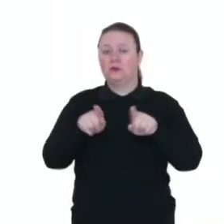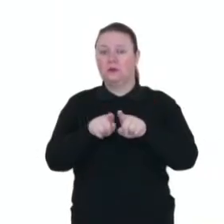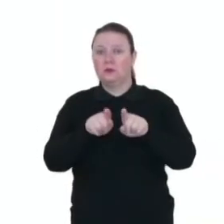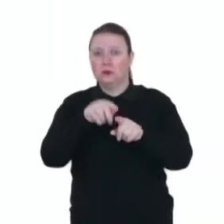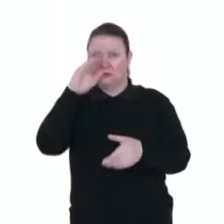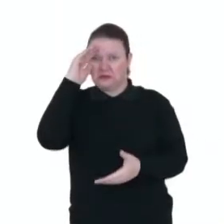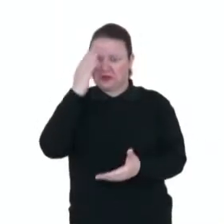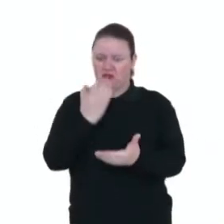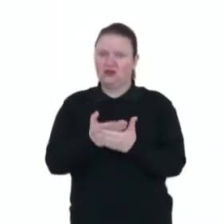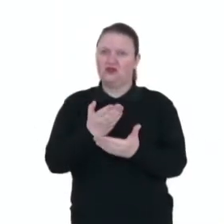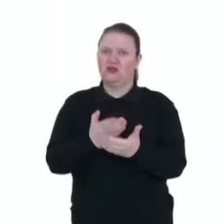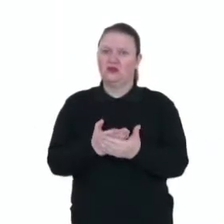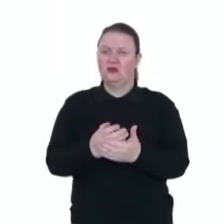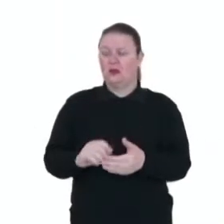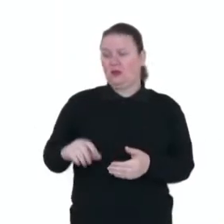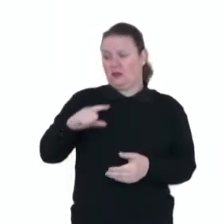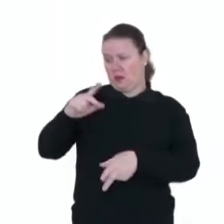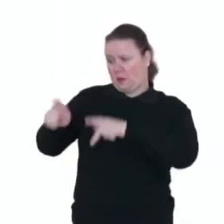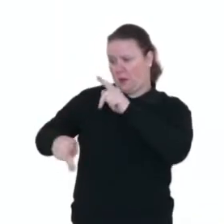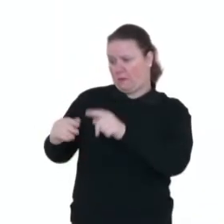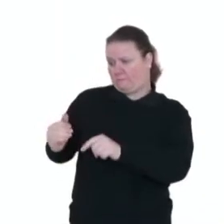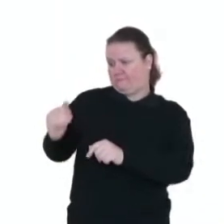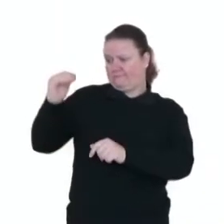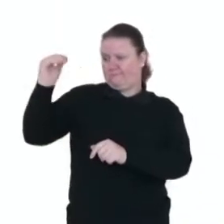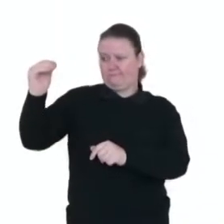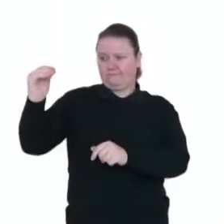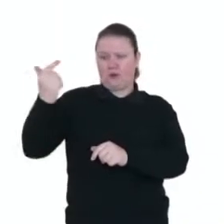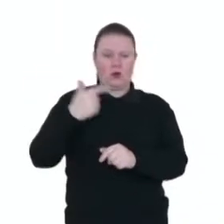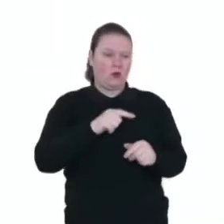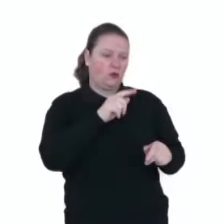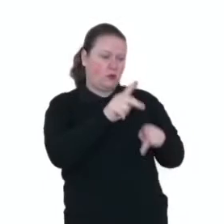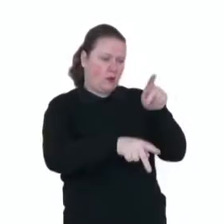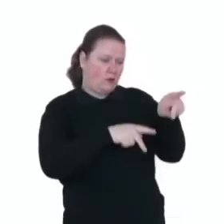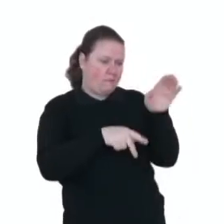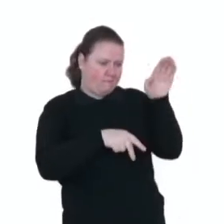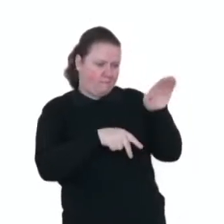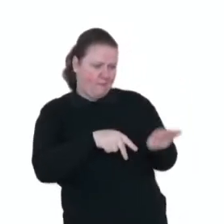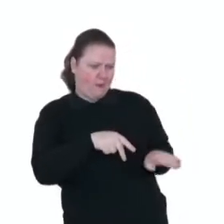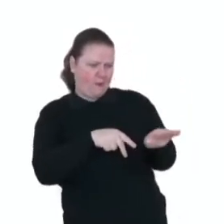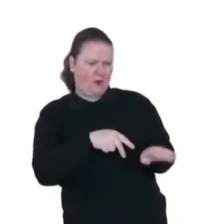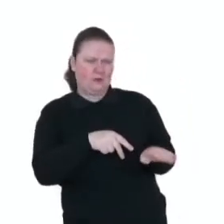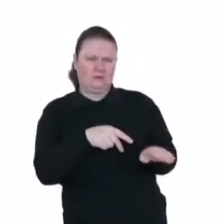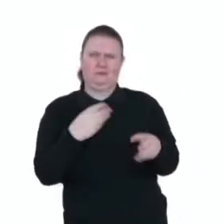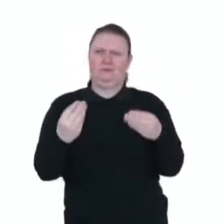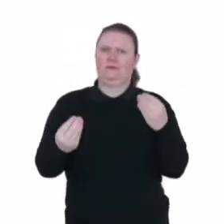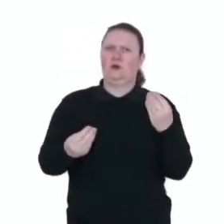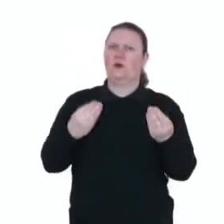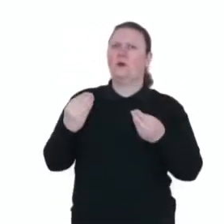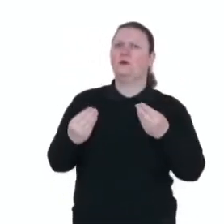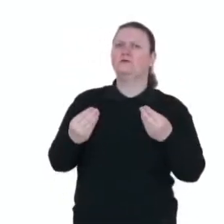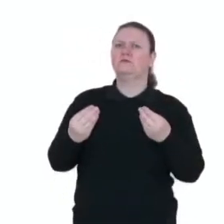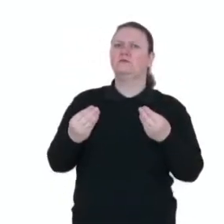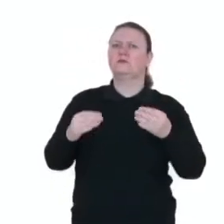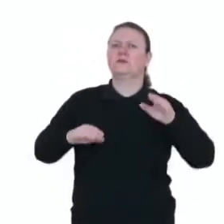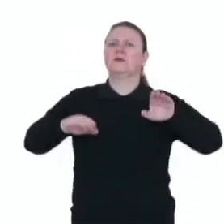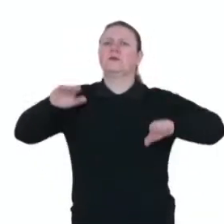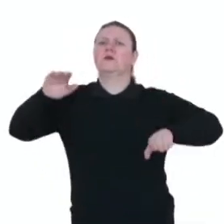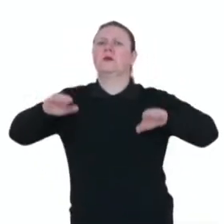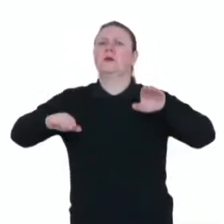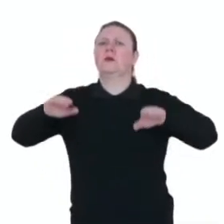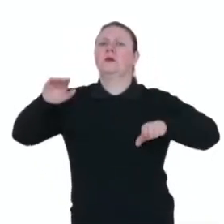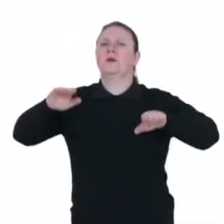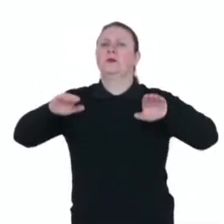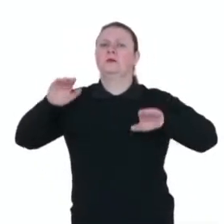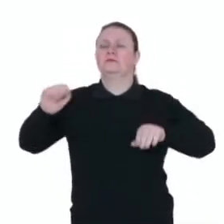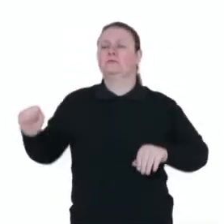são superiores às outras, o que implica uma hierarquia única de valores,